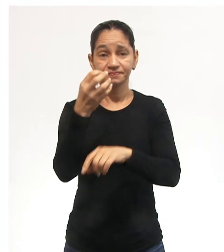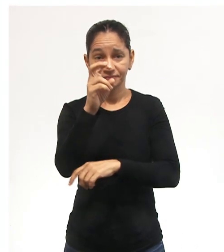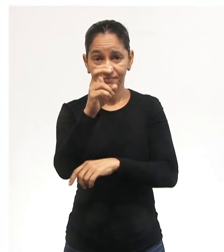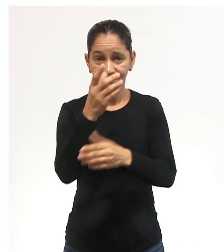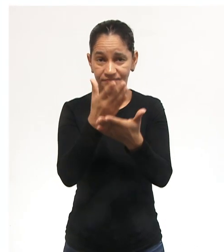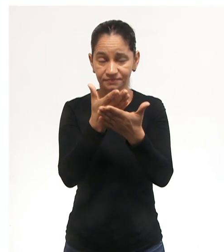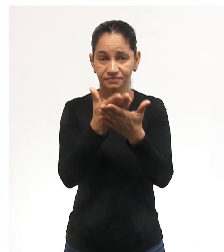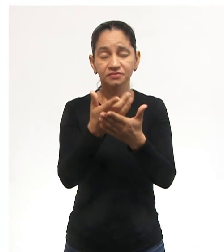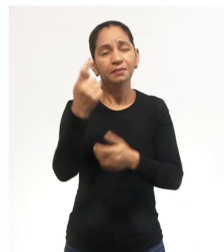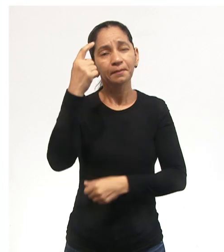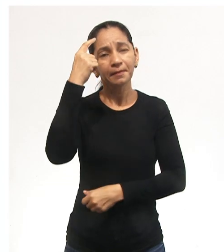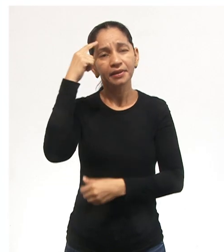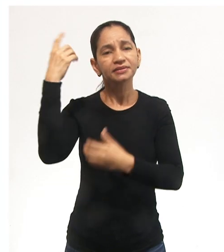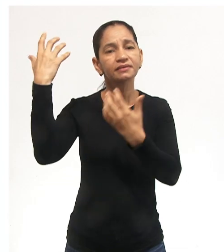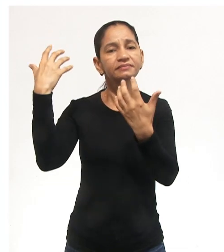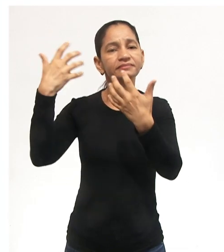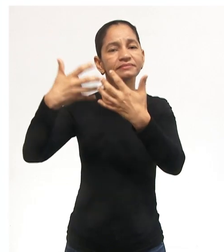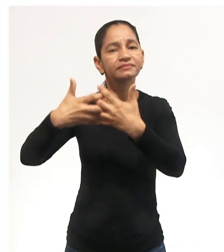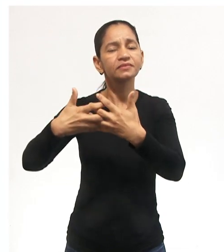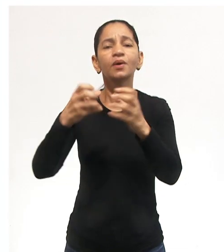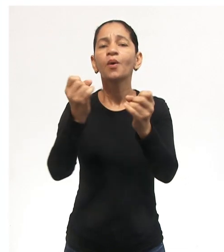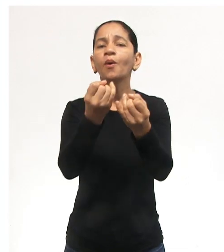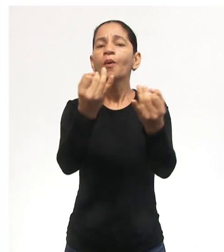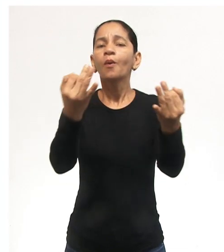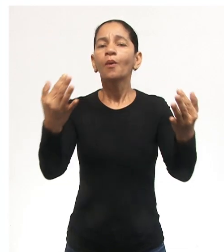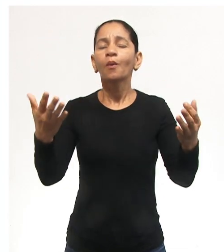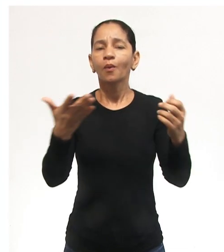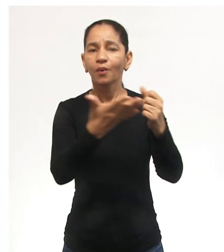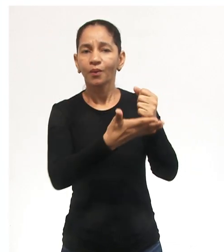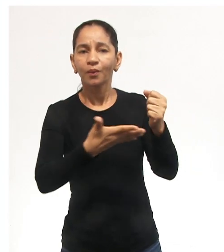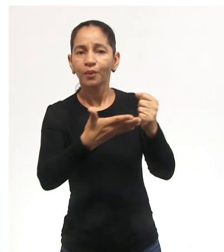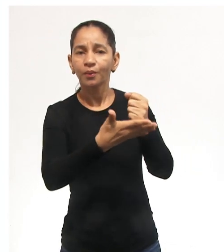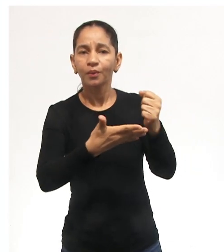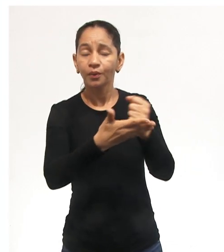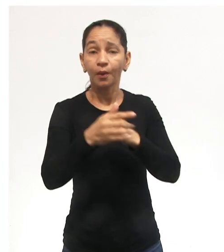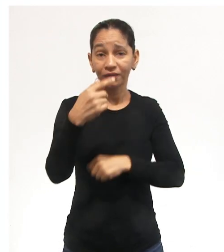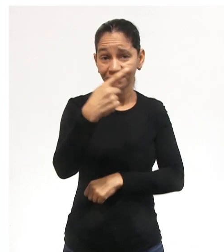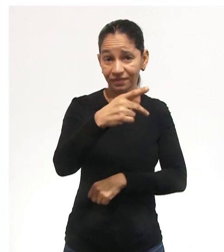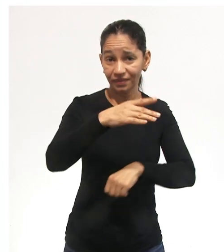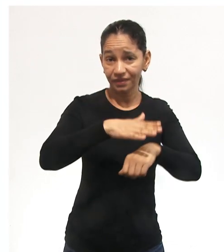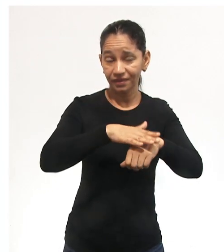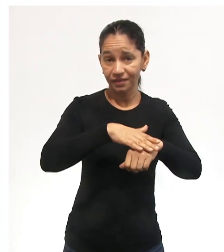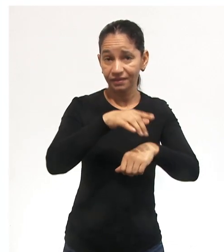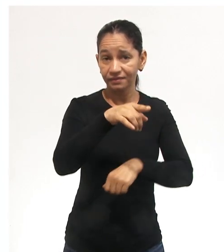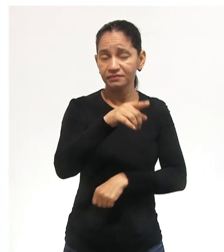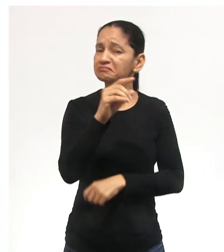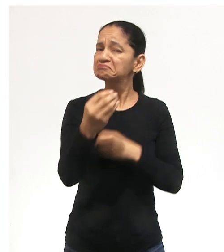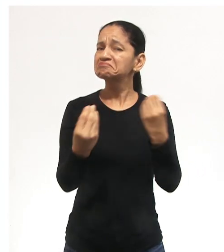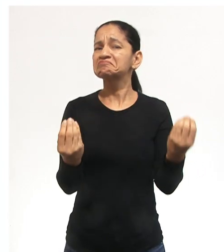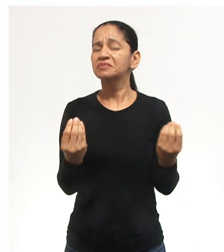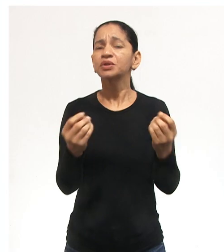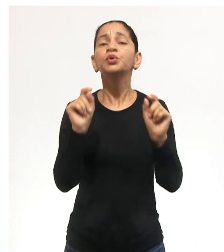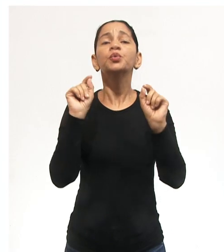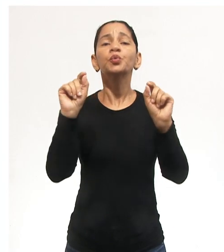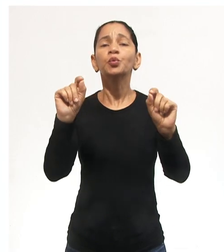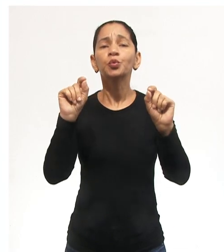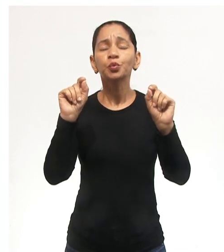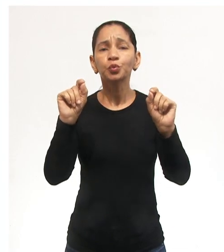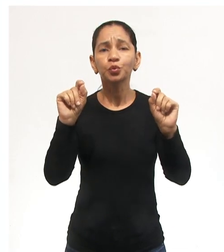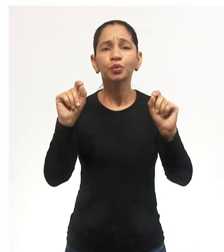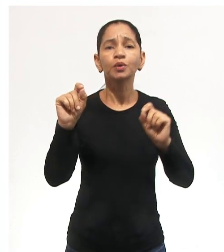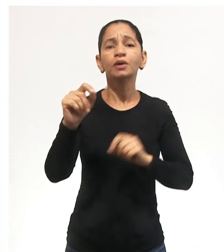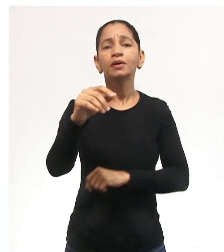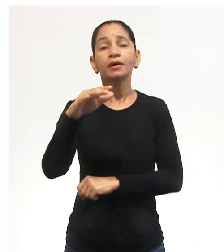Inicialmente, vamos pensar quais são os fundamentos do e-commerce. E o que é